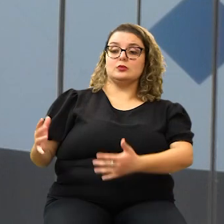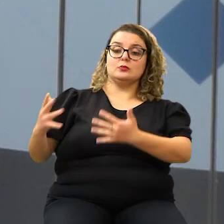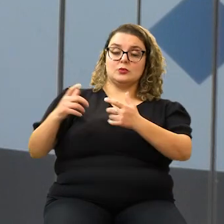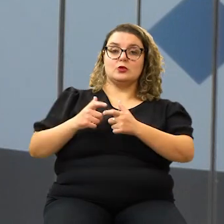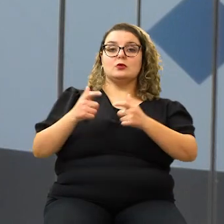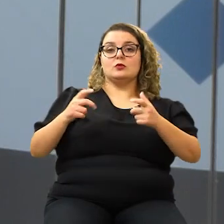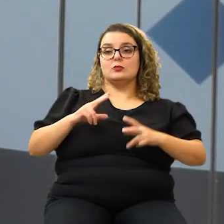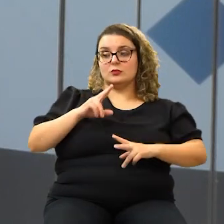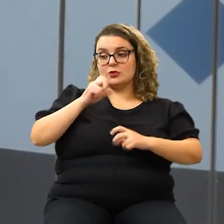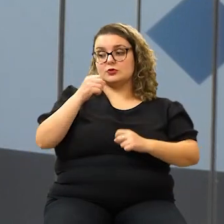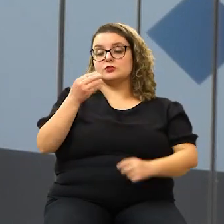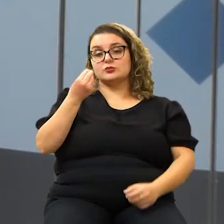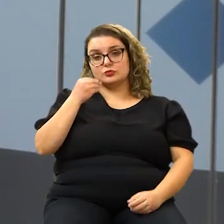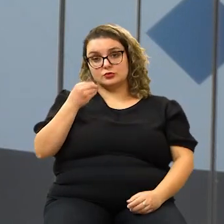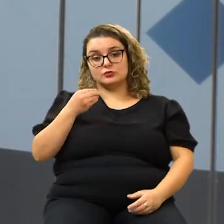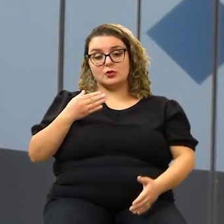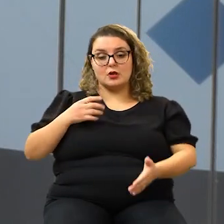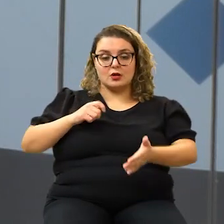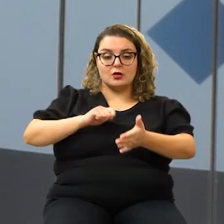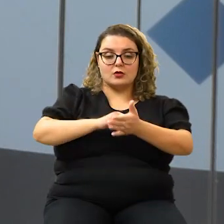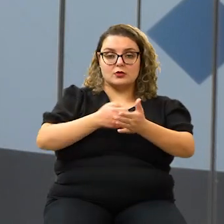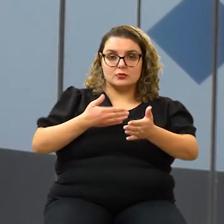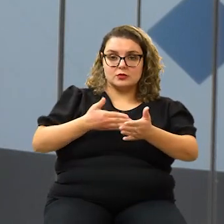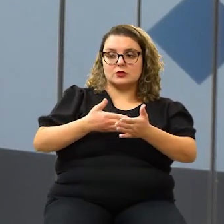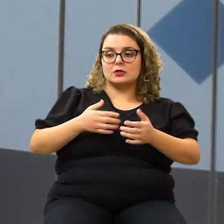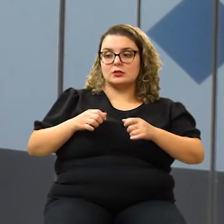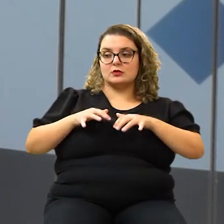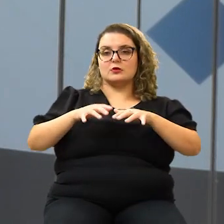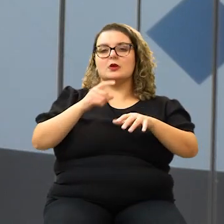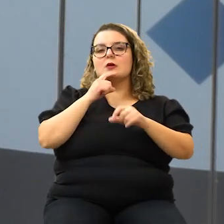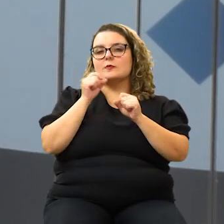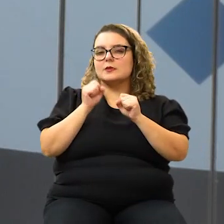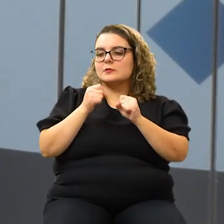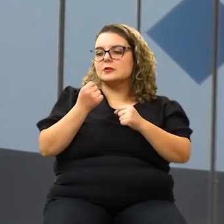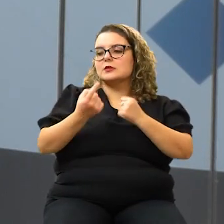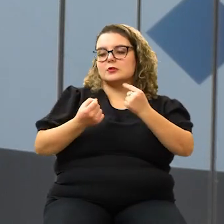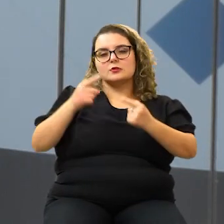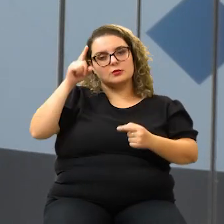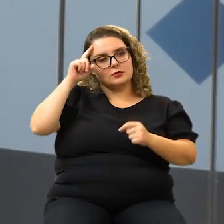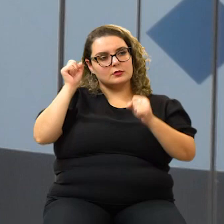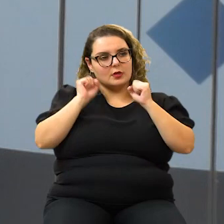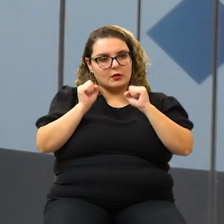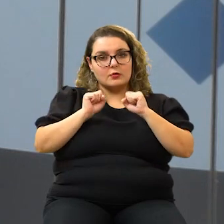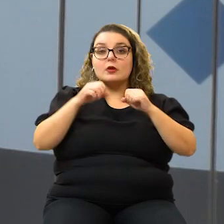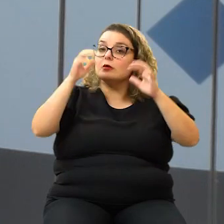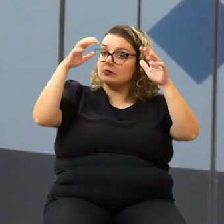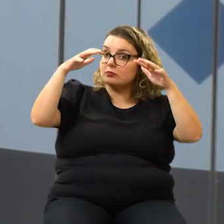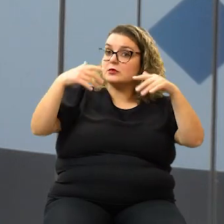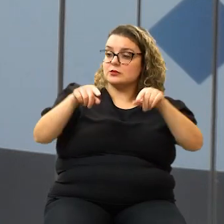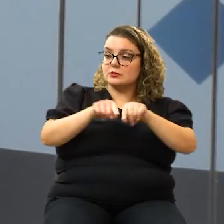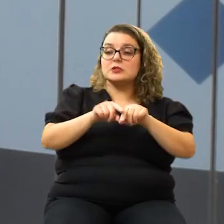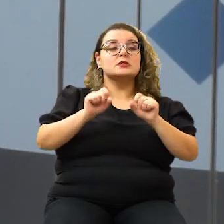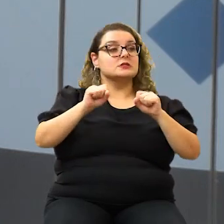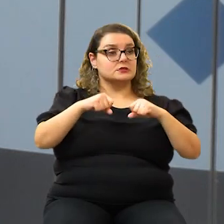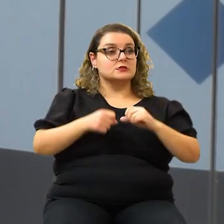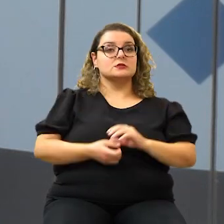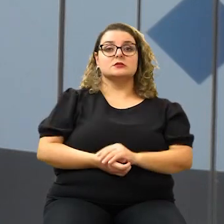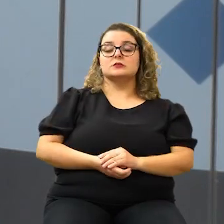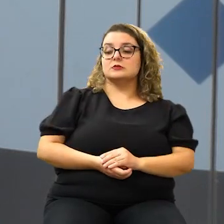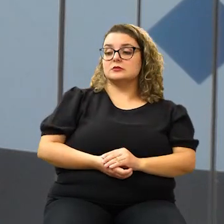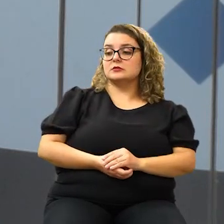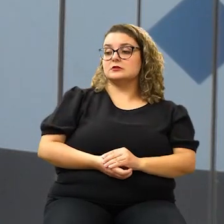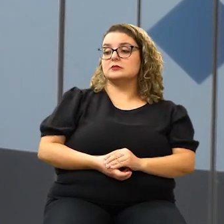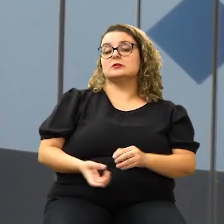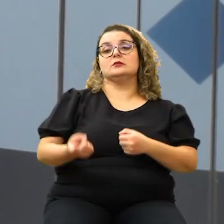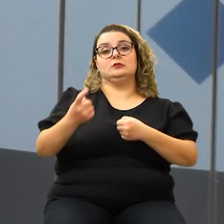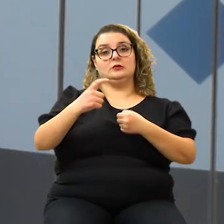e o enfraquecimento desse bloqueio, e aí tivemos aquela onda de frio, tivemos alguns dias com frio e até uma chuva, né? E agora voltamos a essa